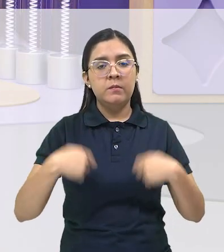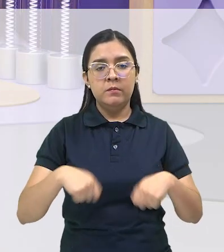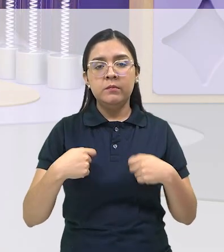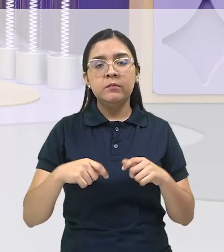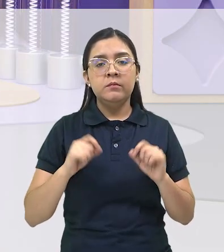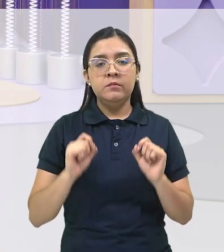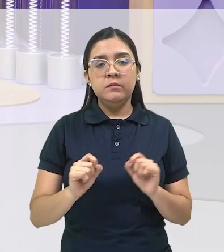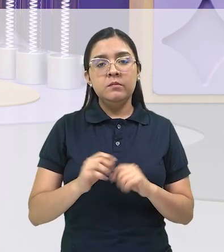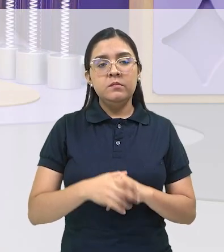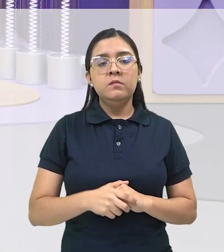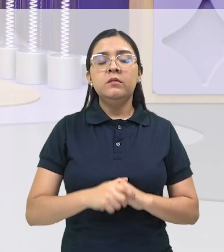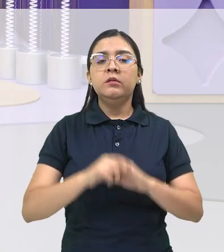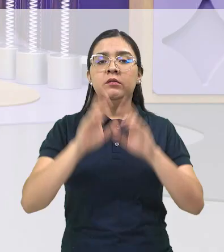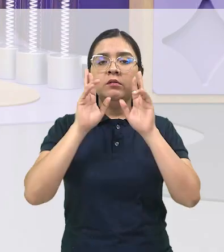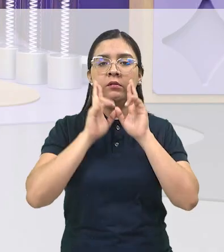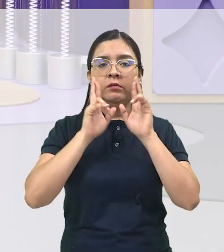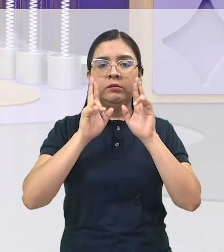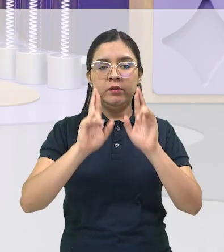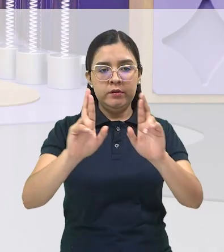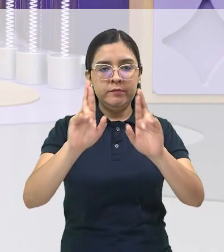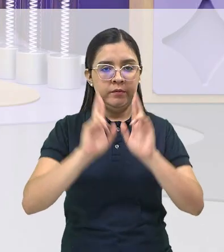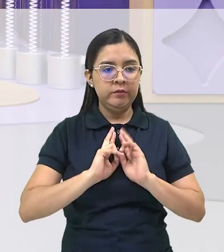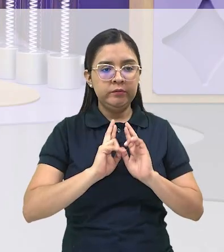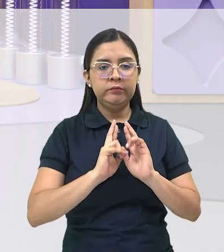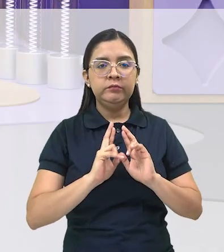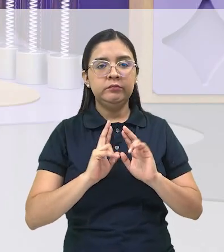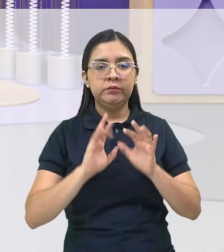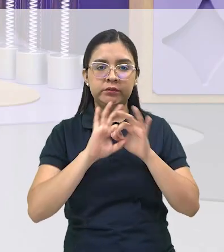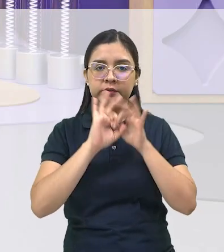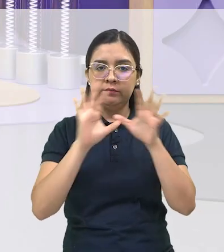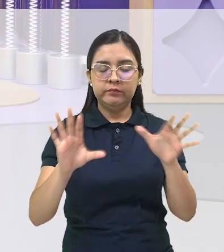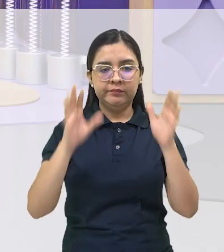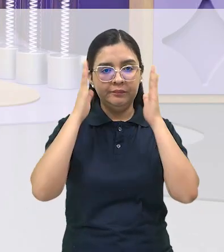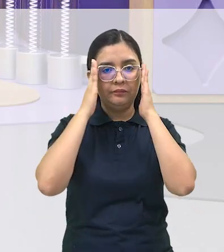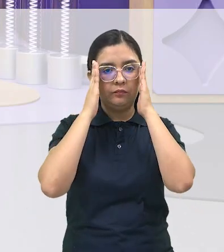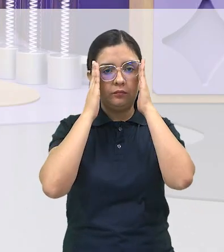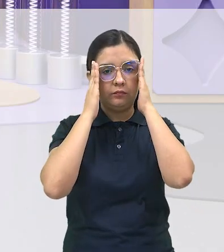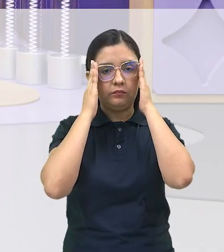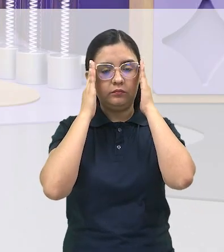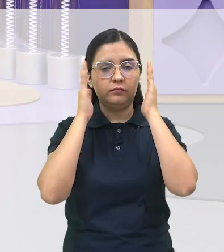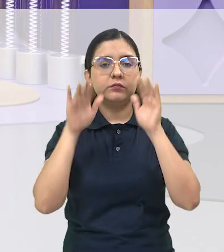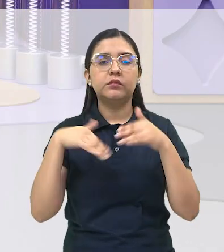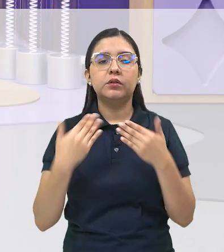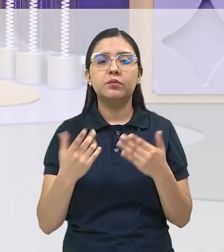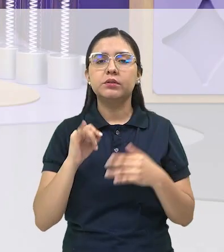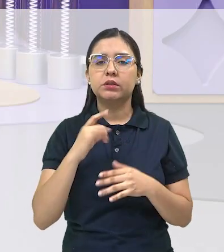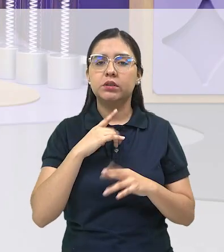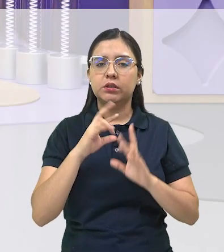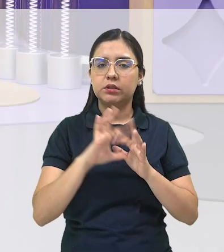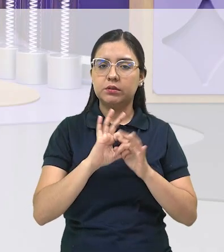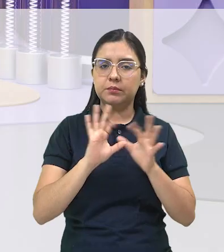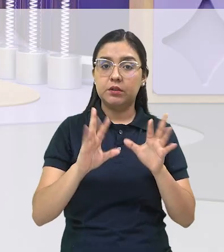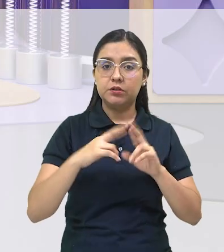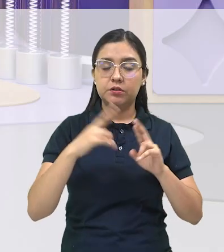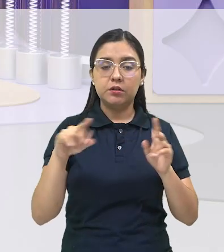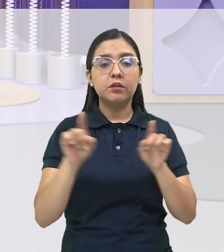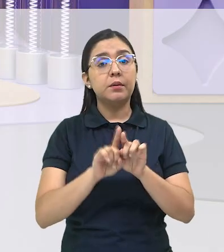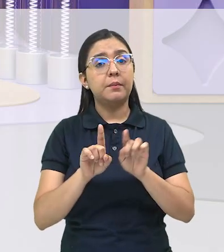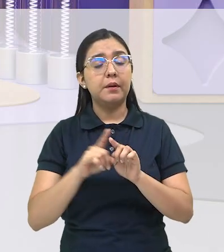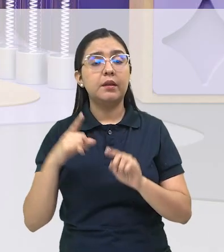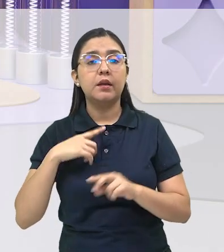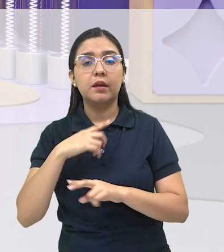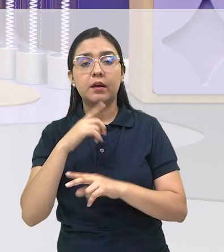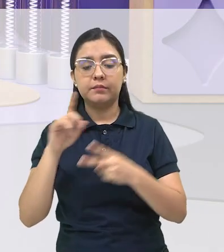precisamos ser respeitados nessa liberdade. Então, se há liberdade de religião, também há